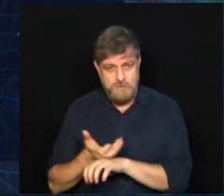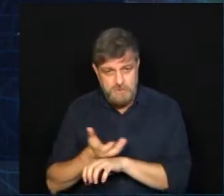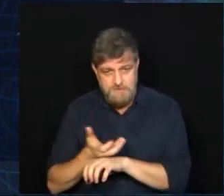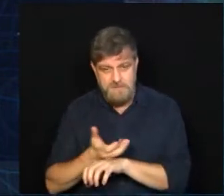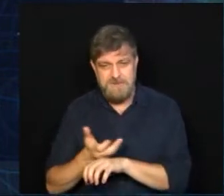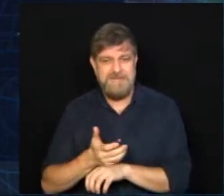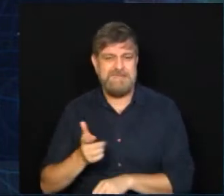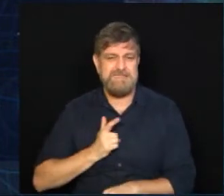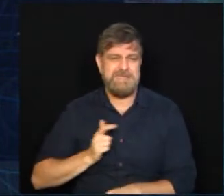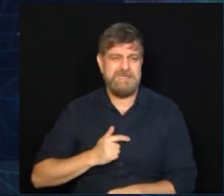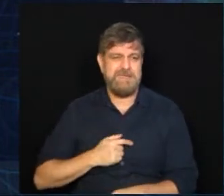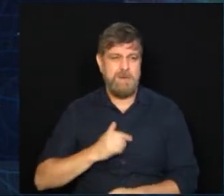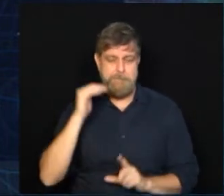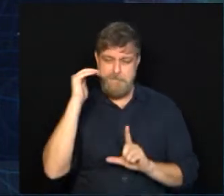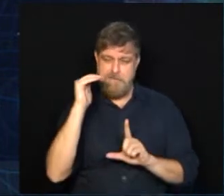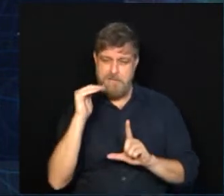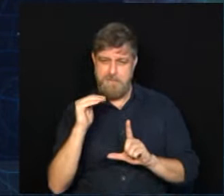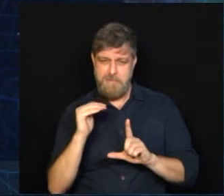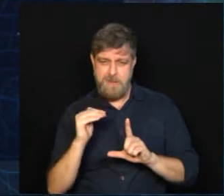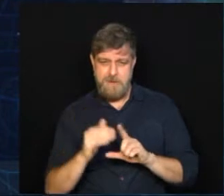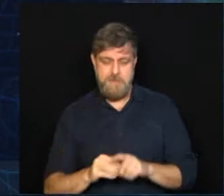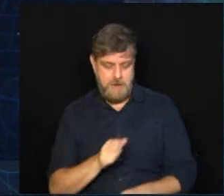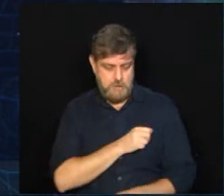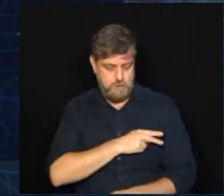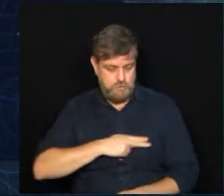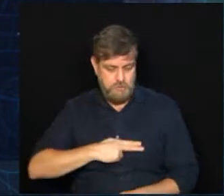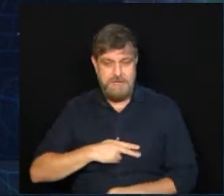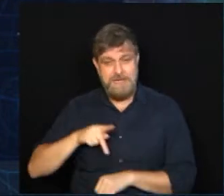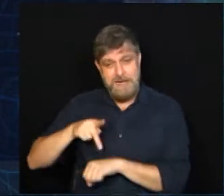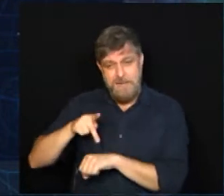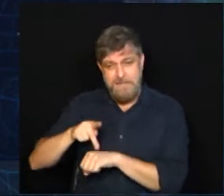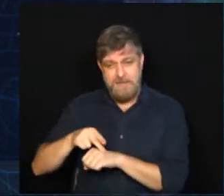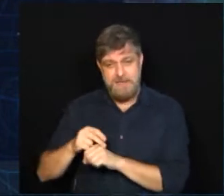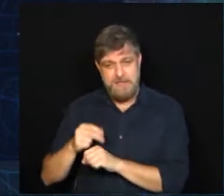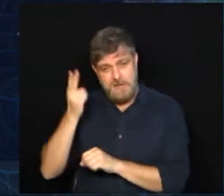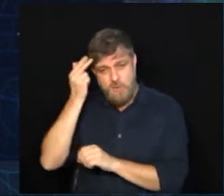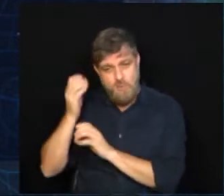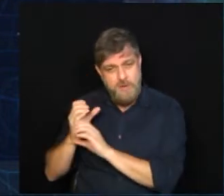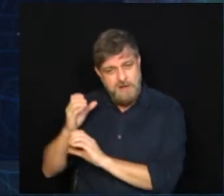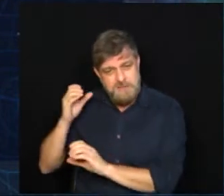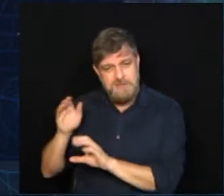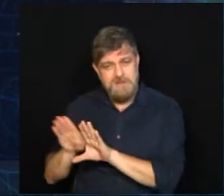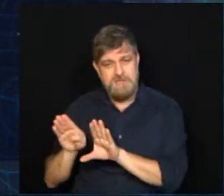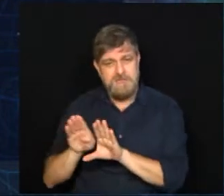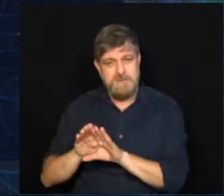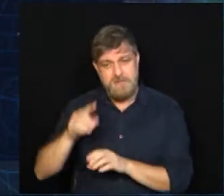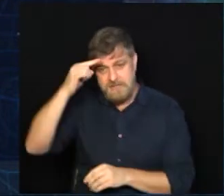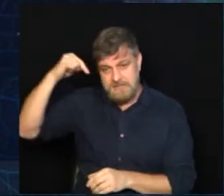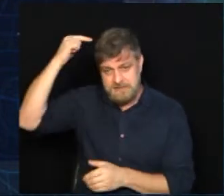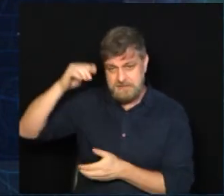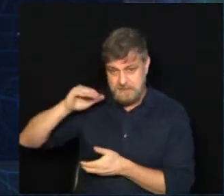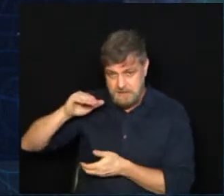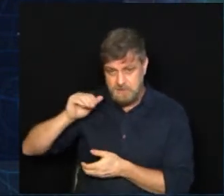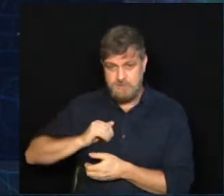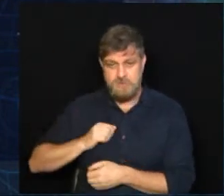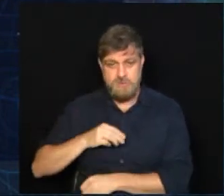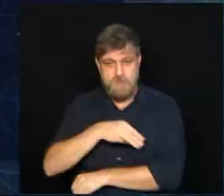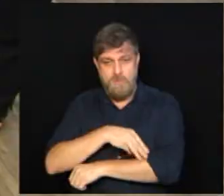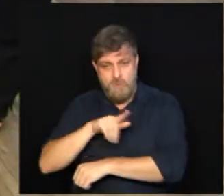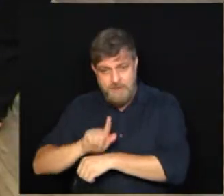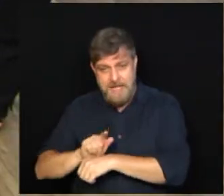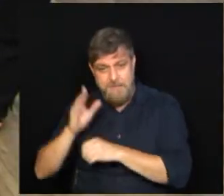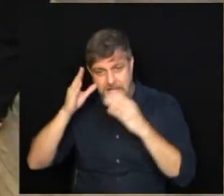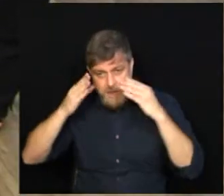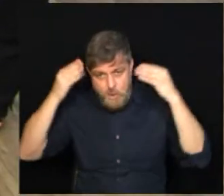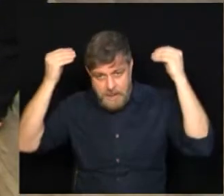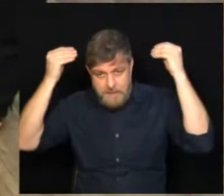Montemor, Vinhedo, Jaguariúna, Arthur Nogueira, Pedreira, Engenheiro Coelho, Santo Antônio de Posse, Morungaba e Olambra.